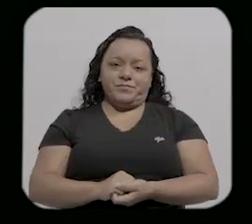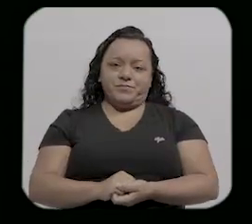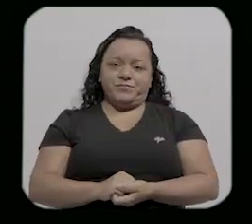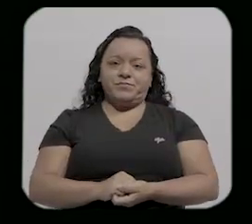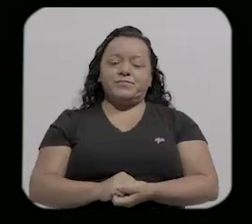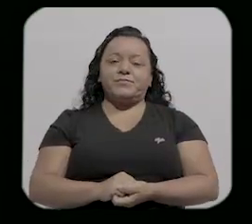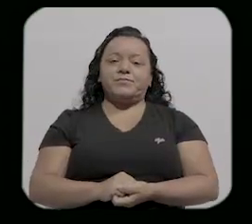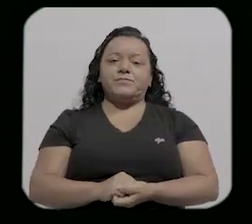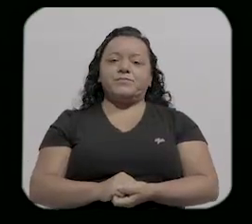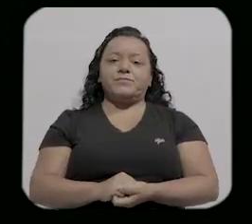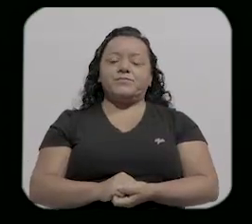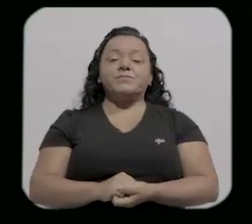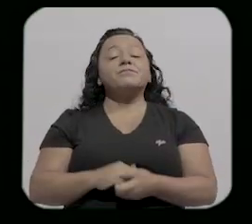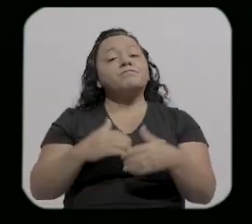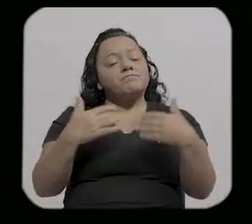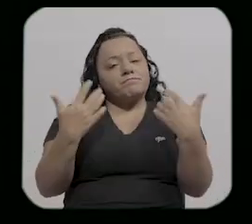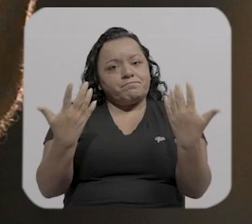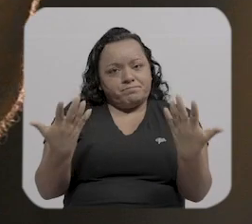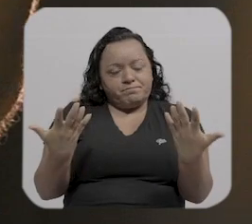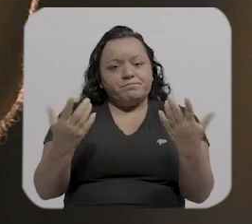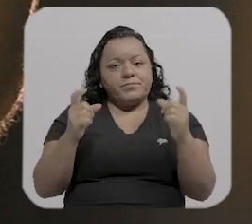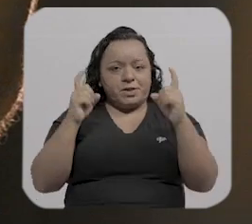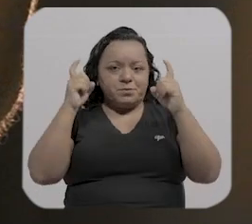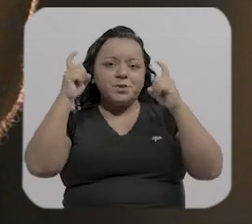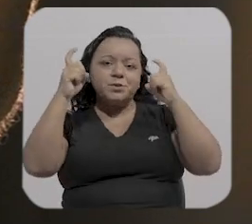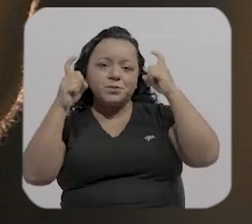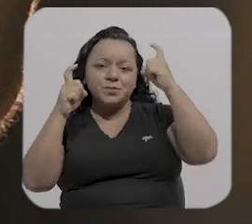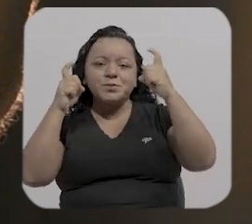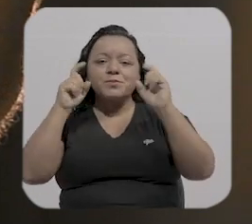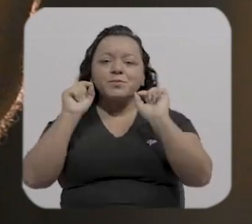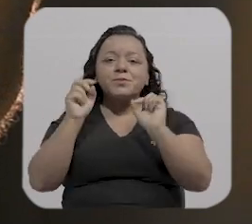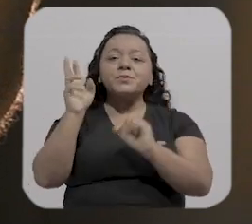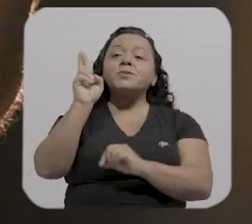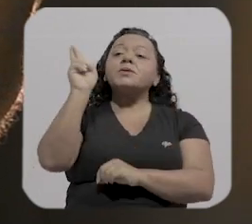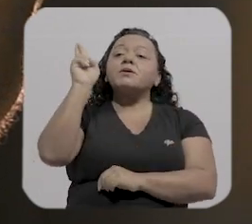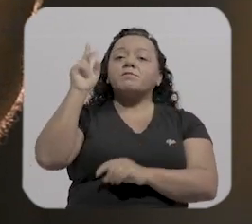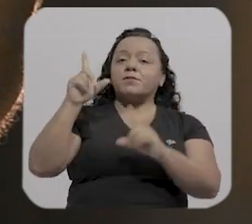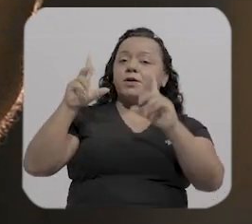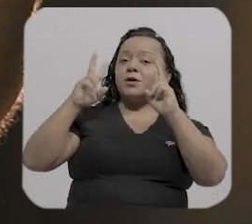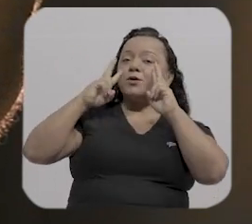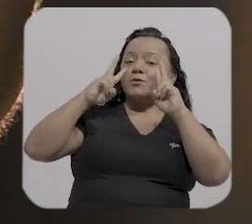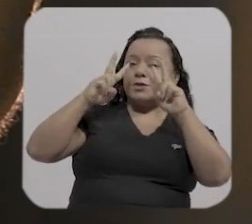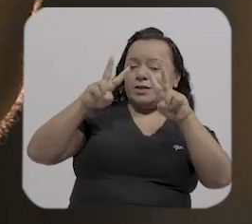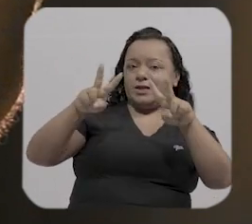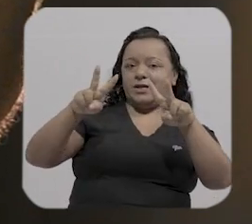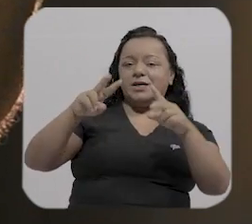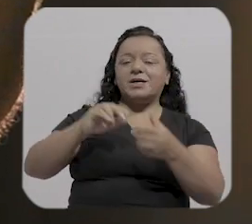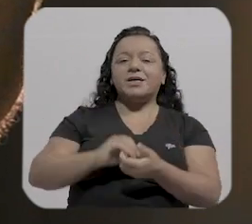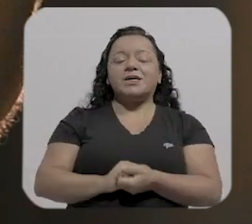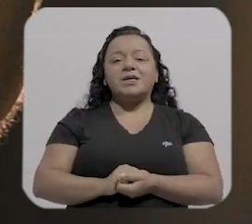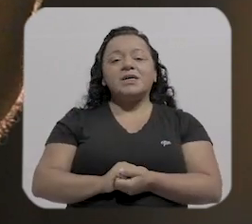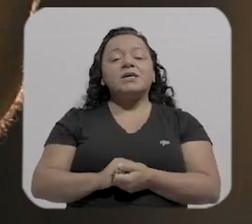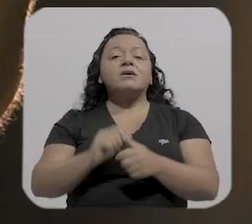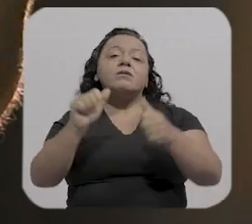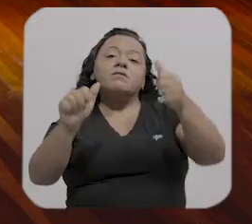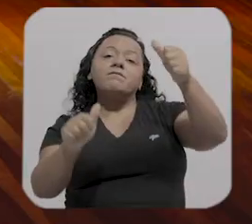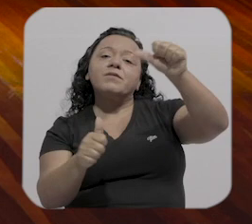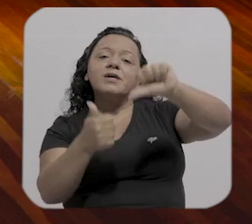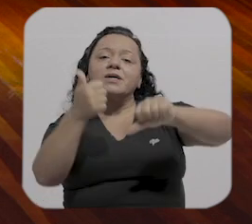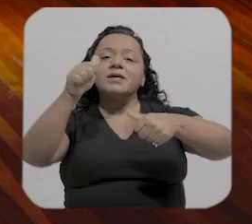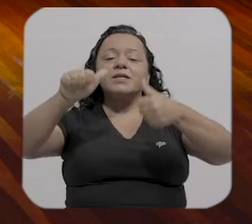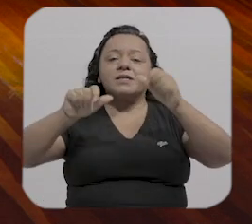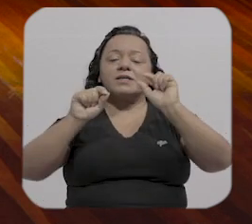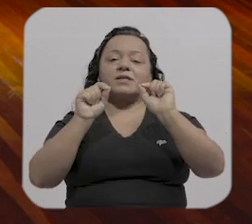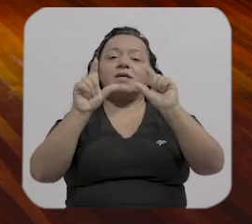Assim, eu me preocupo com quem vai olhar, com quem vai com quem vai analisar aquela imagem.